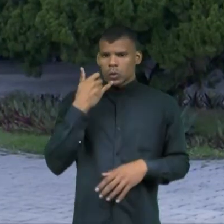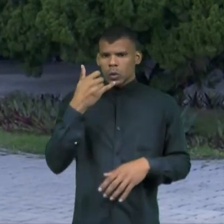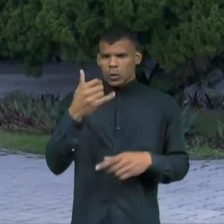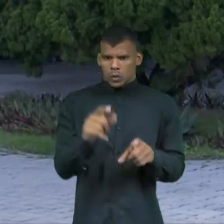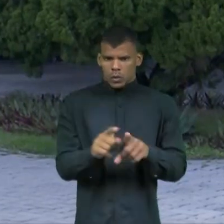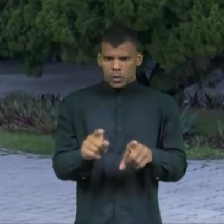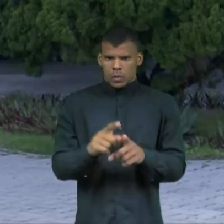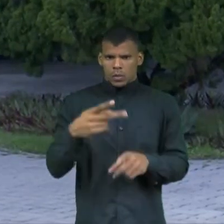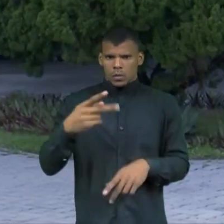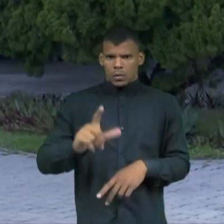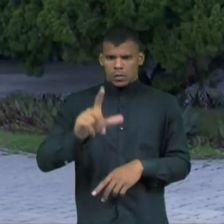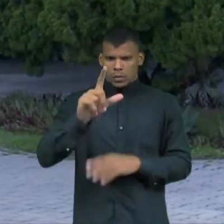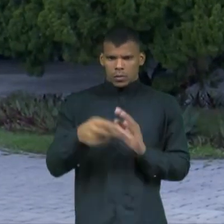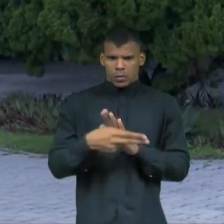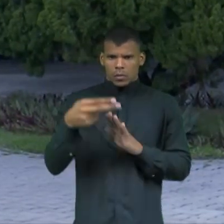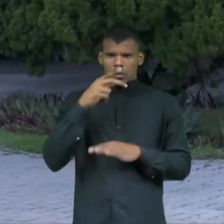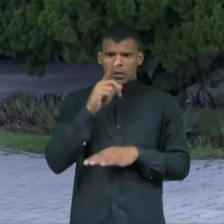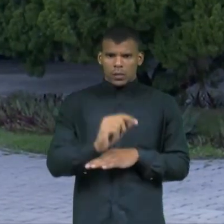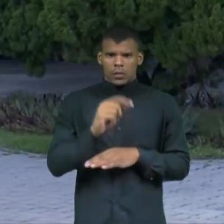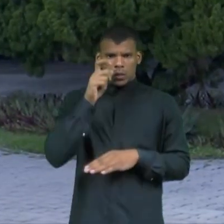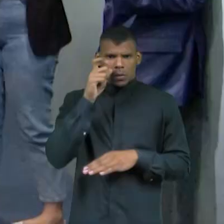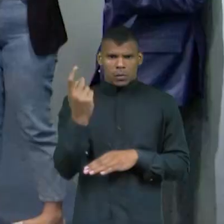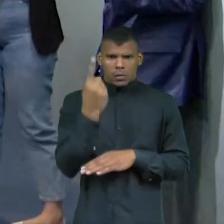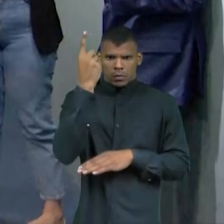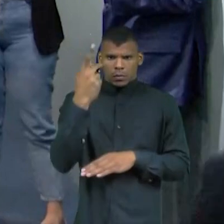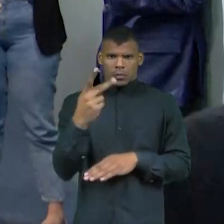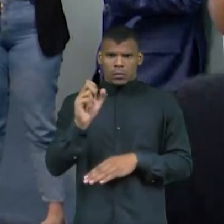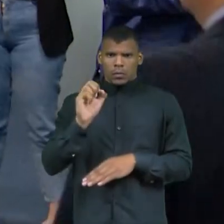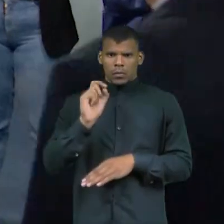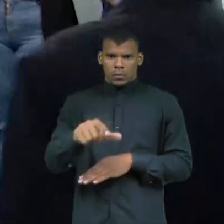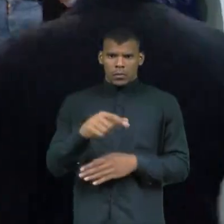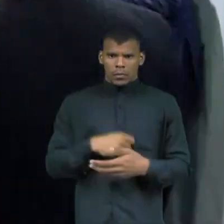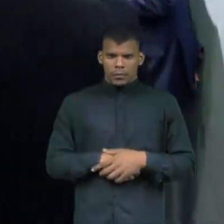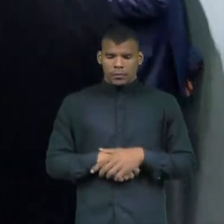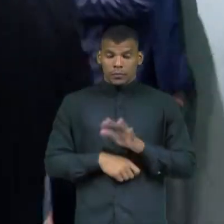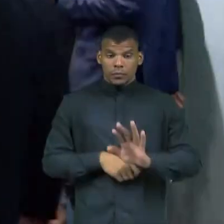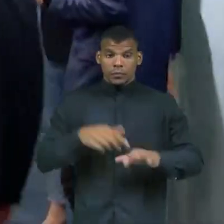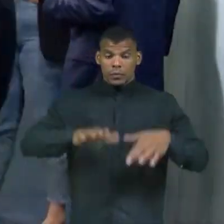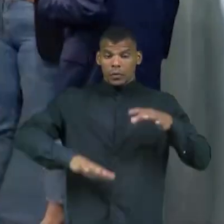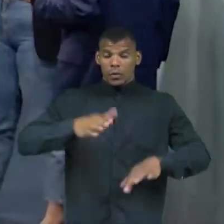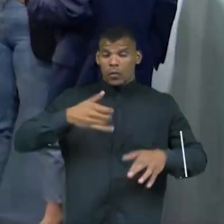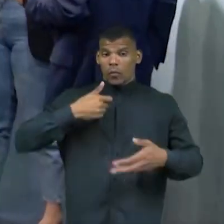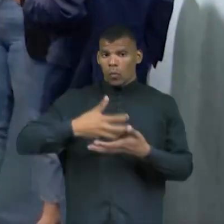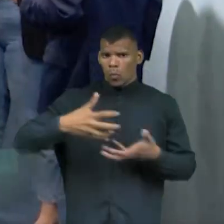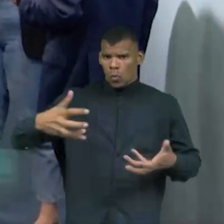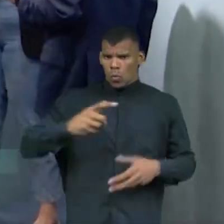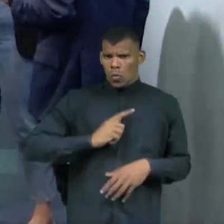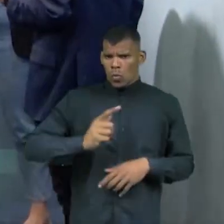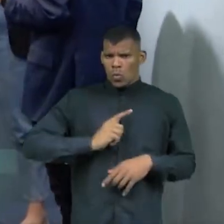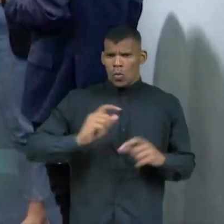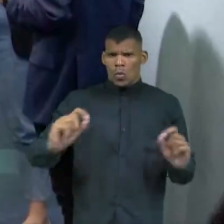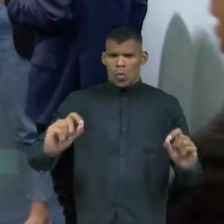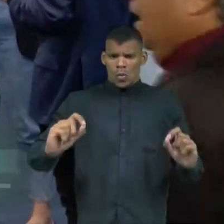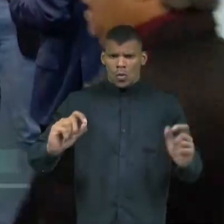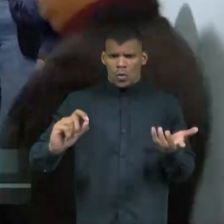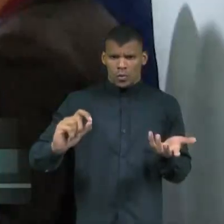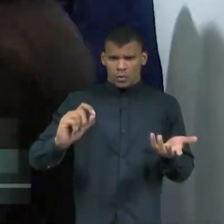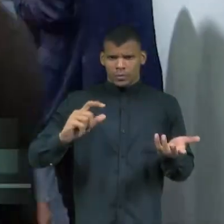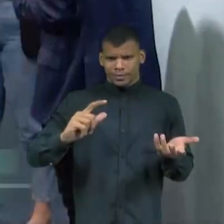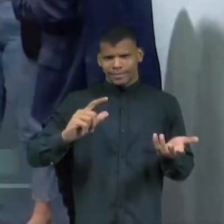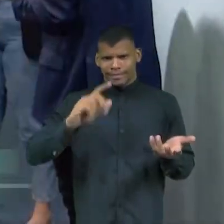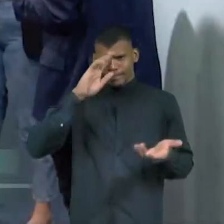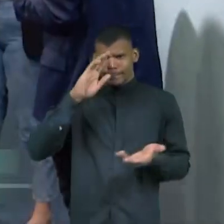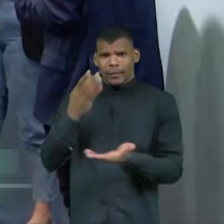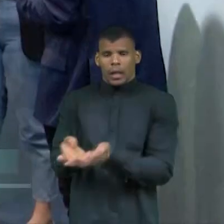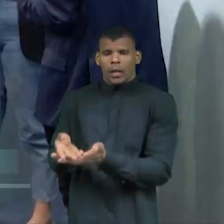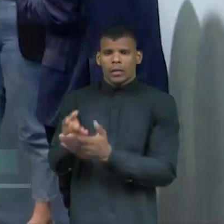PL é de autoria do deputado Renato Roseno, do PSOL. Muitas vezes pessoas idosas são levadas por má fé a